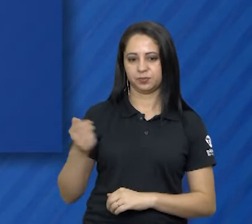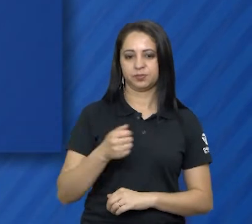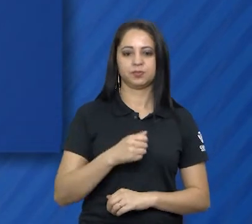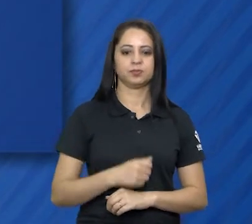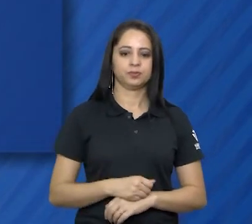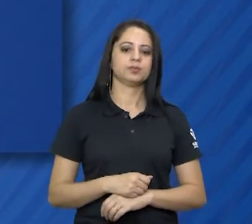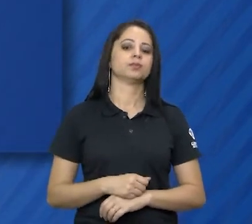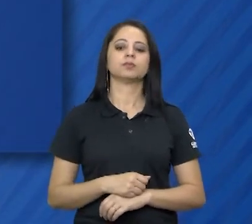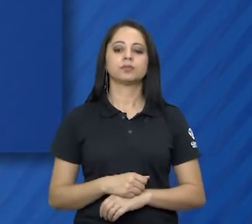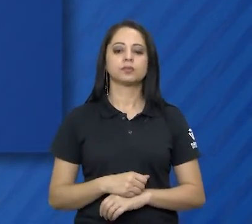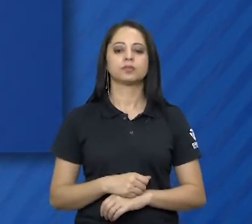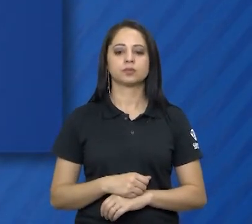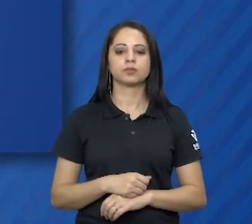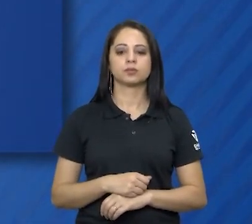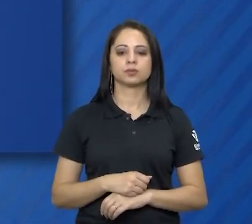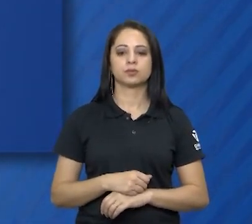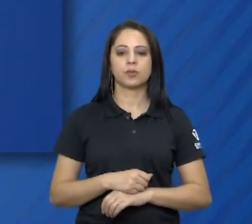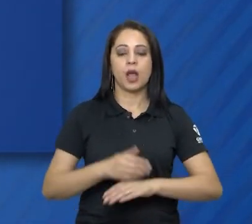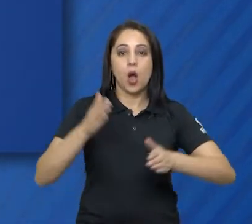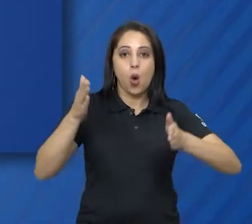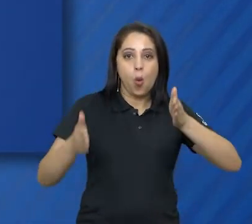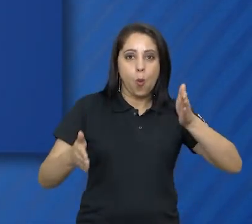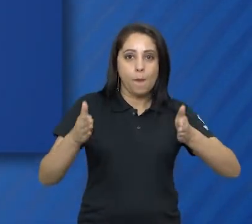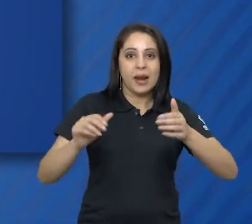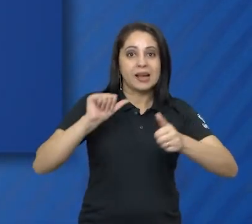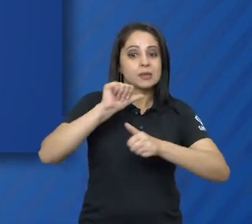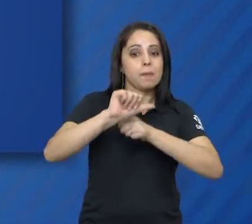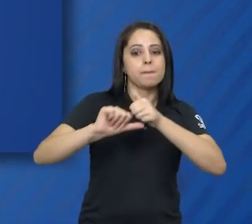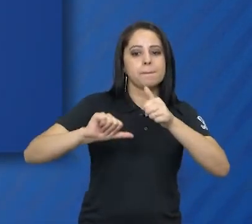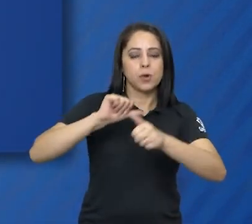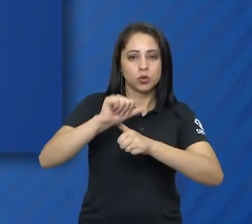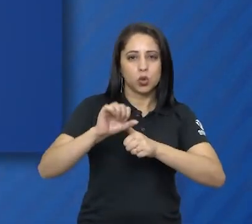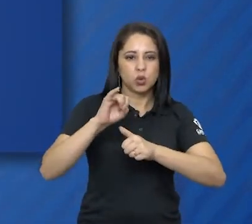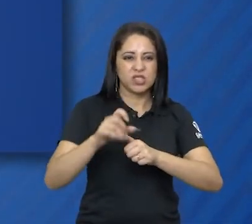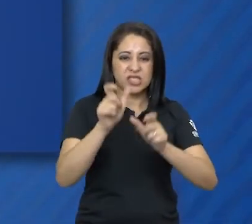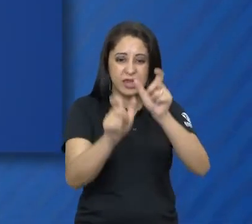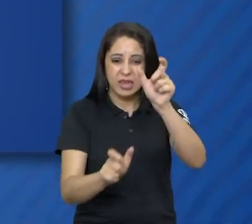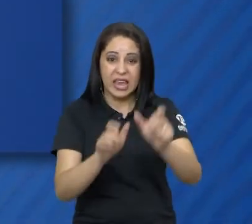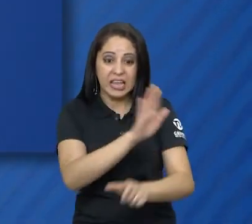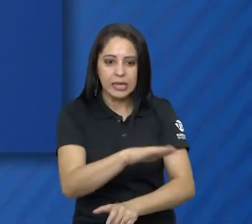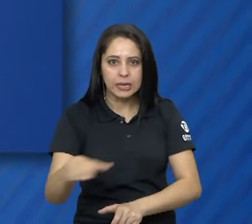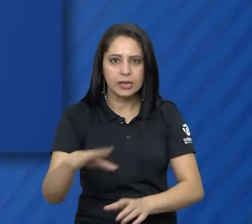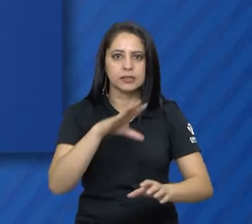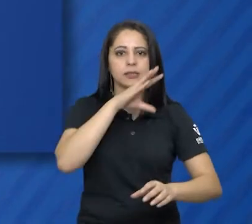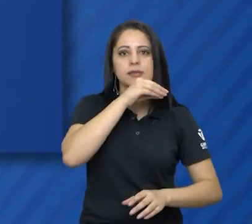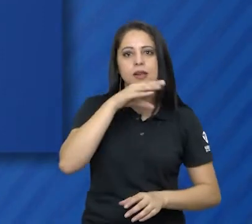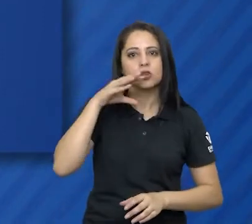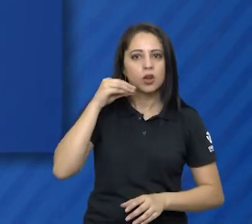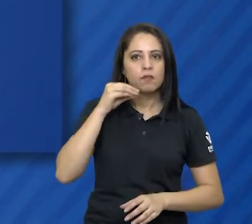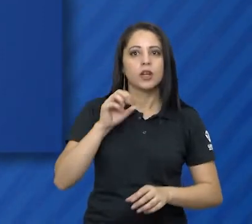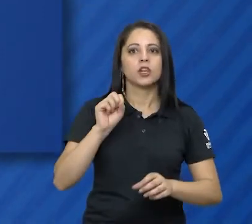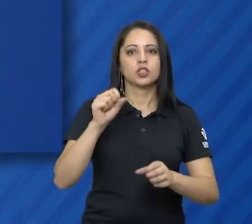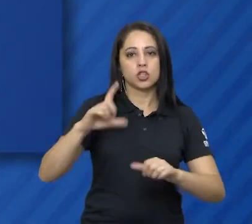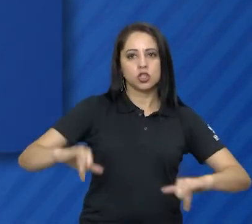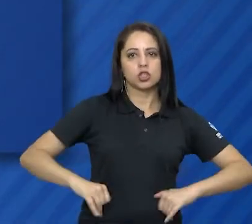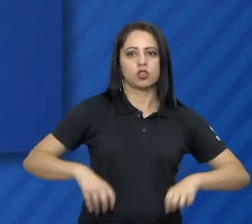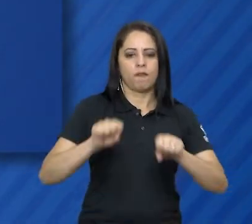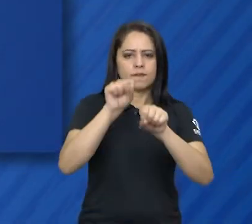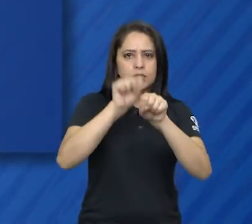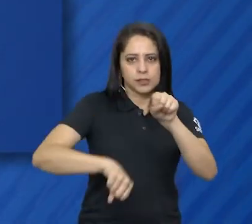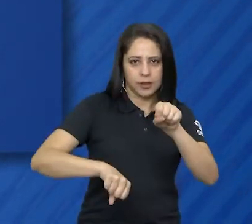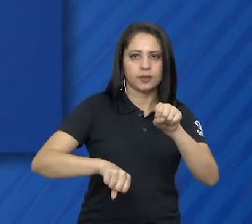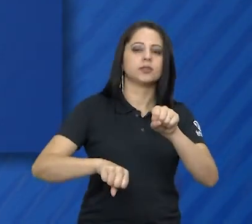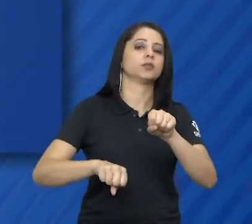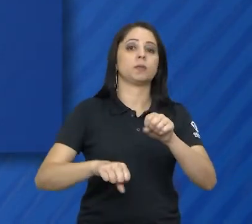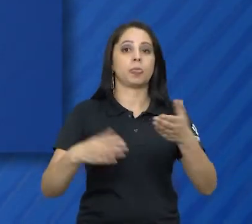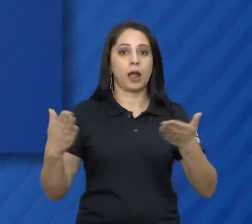Joana Maranhão altera os prazos quanto à prescrição de crimes de abusos sexuais de crianças e adolescentes. O prazo